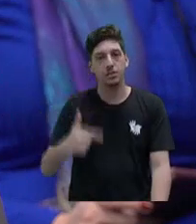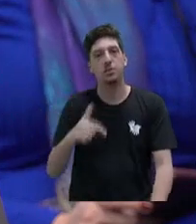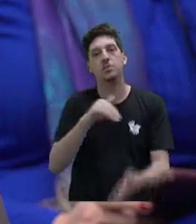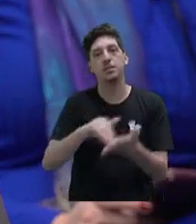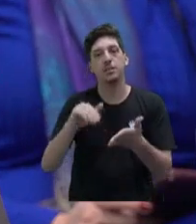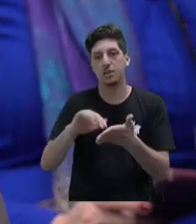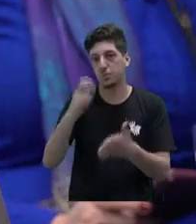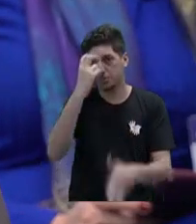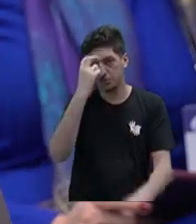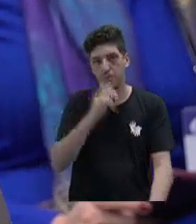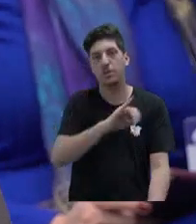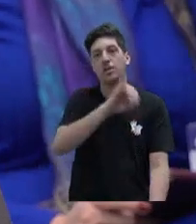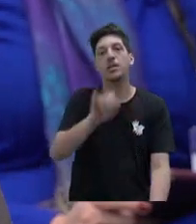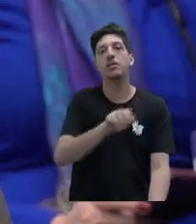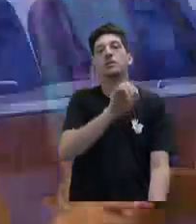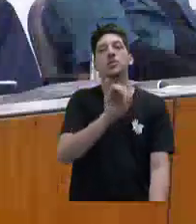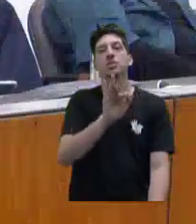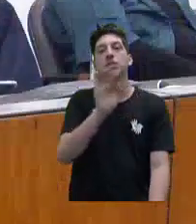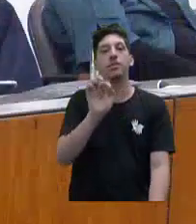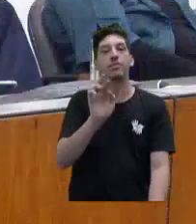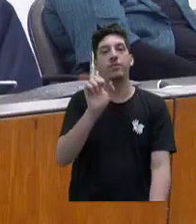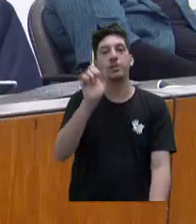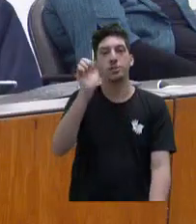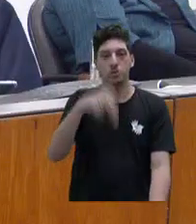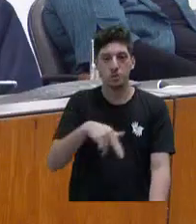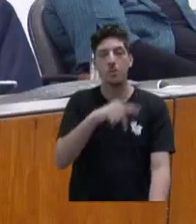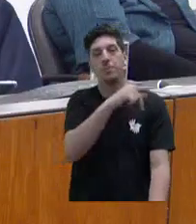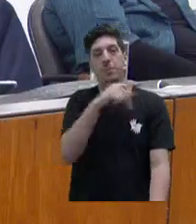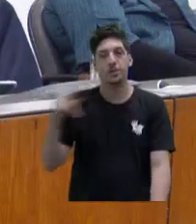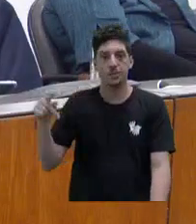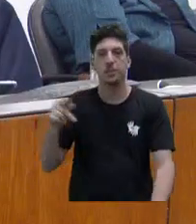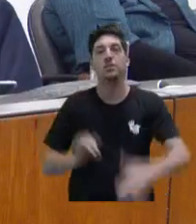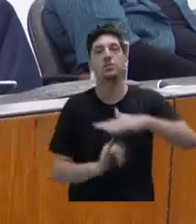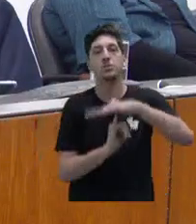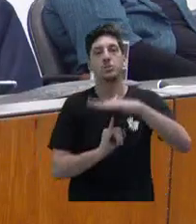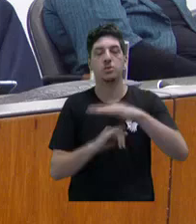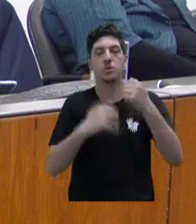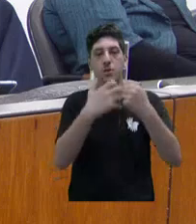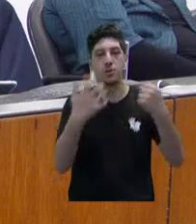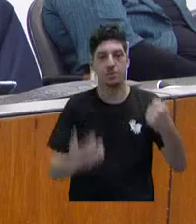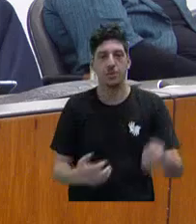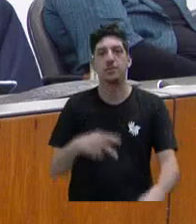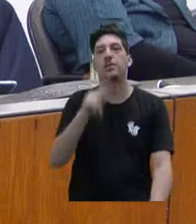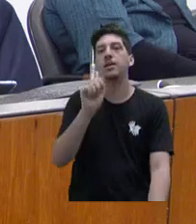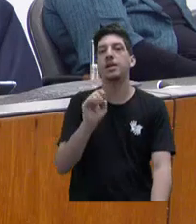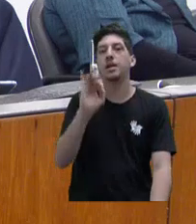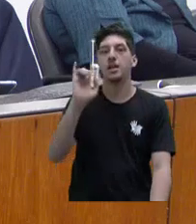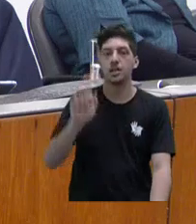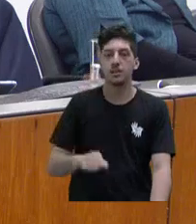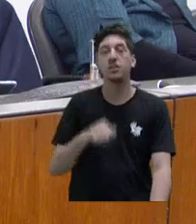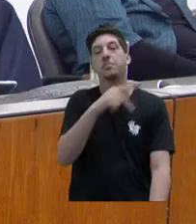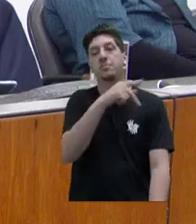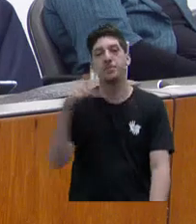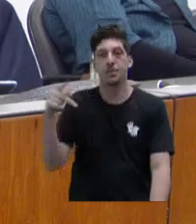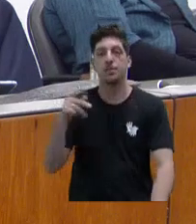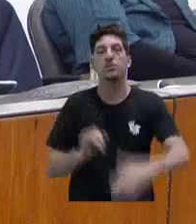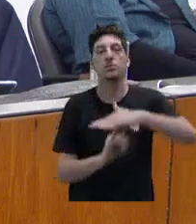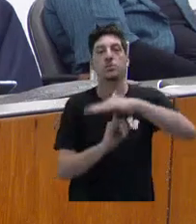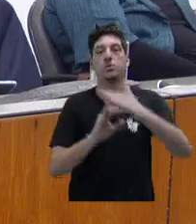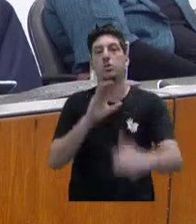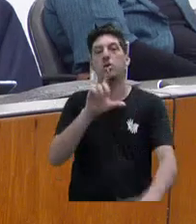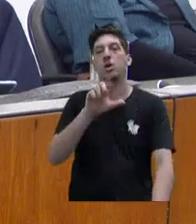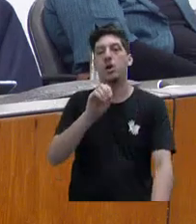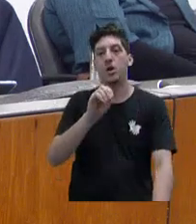Cultura, o Jefferson, presidente da Fundação Ouro Preto, a Kátia, diretora da Fundação Clóvis